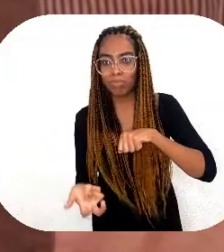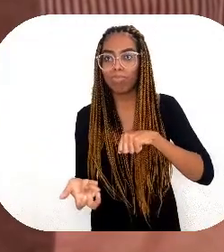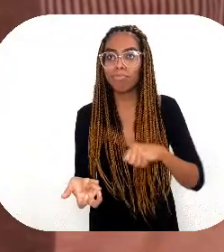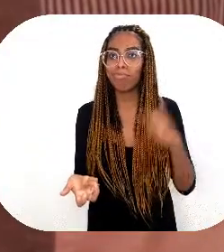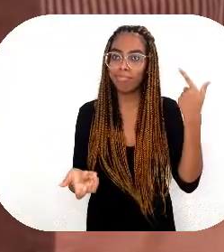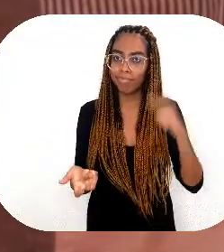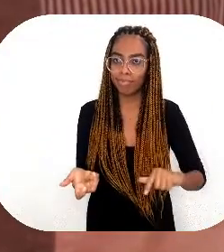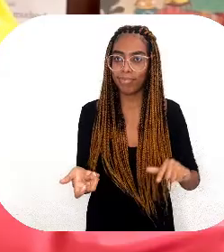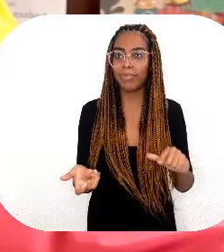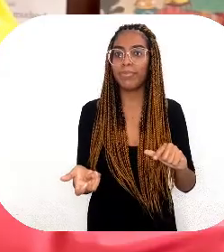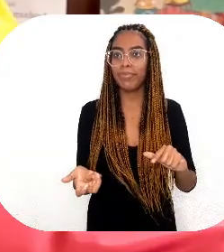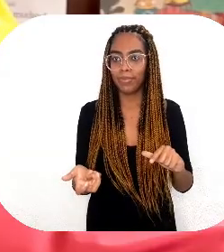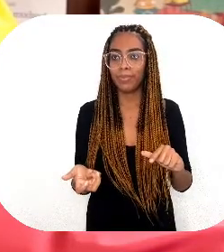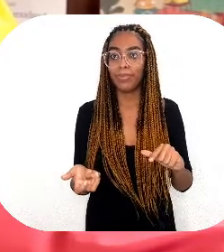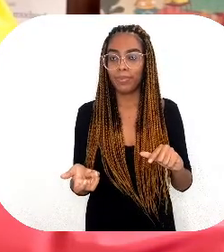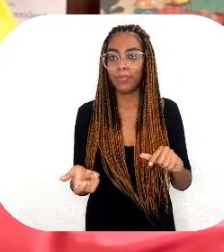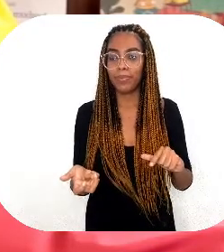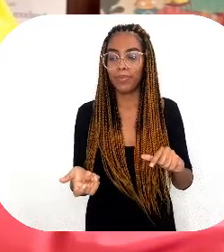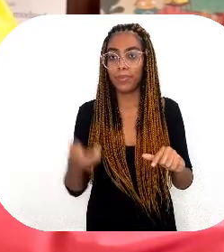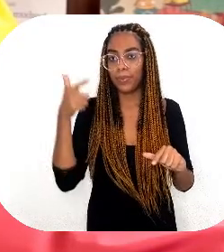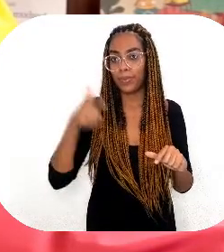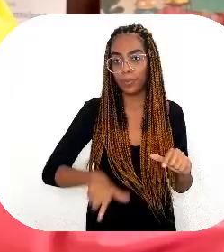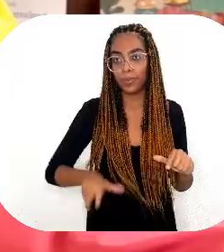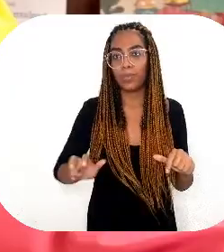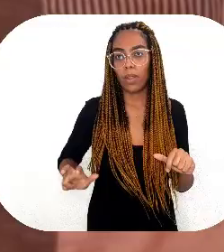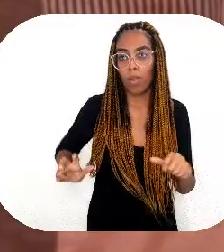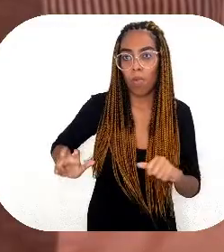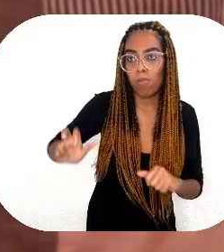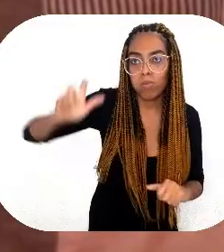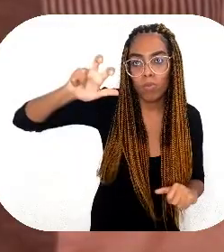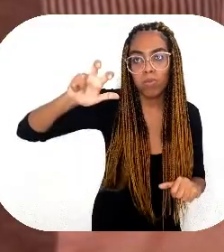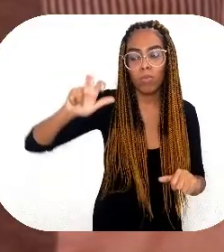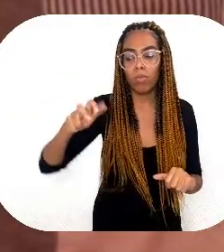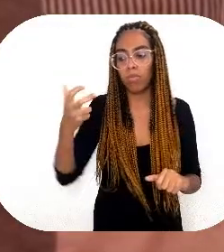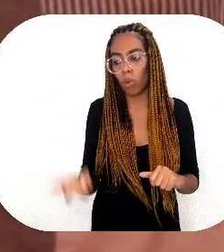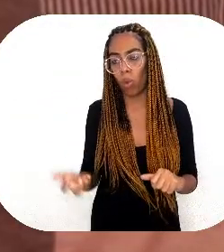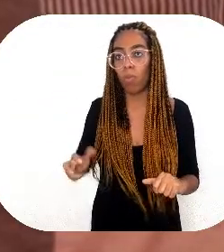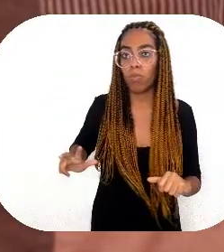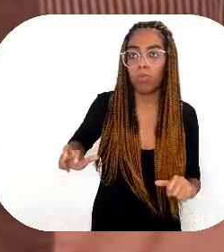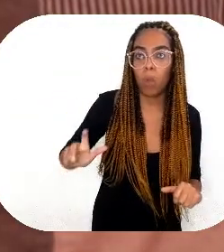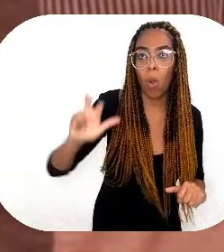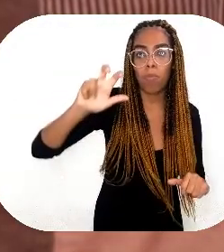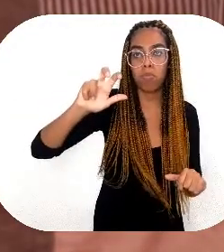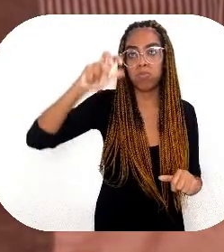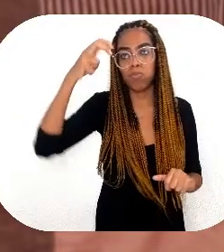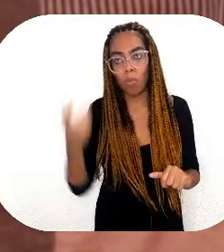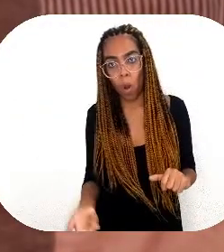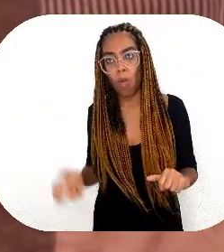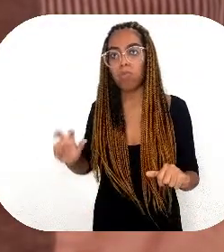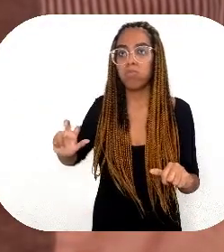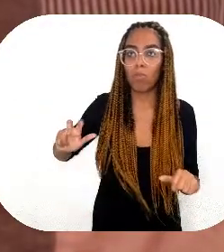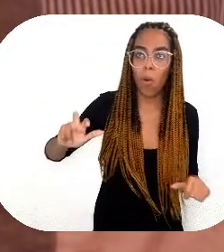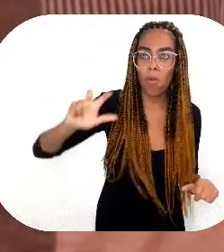E tentou, e tentou, e... mais uma vez caiu. E mais umas duas,